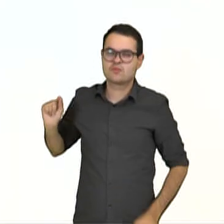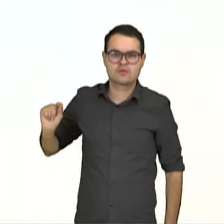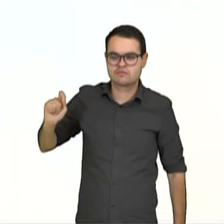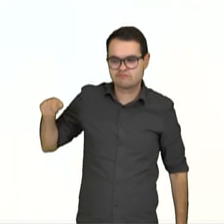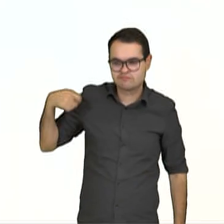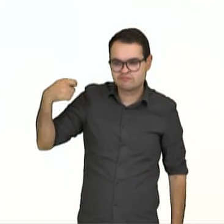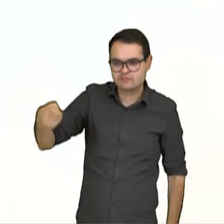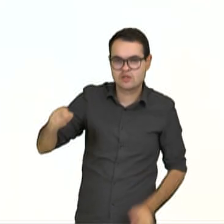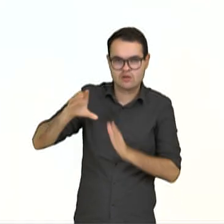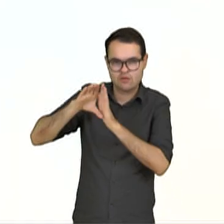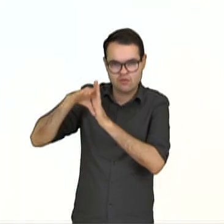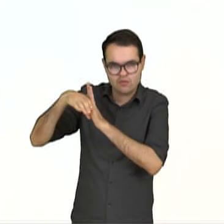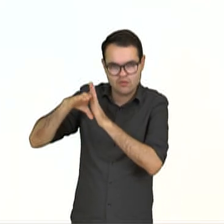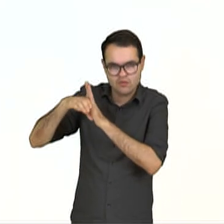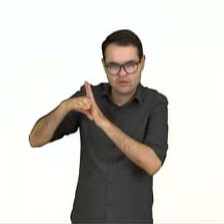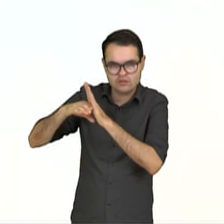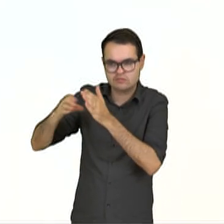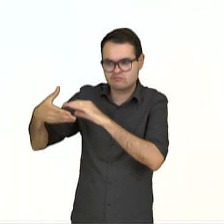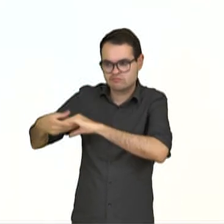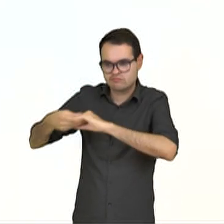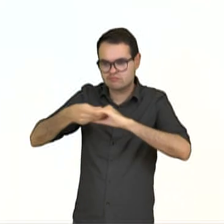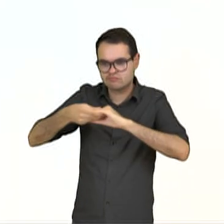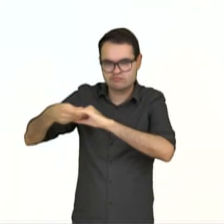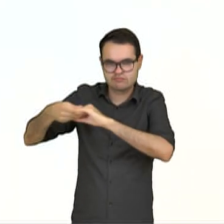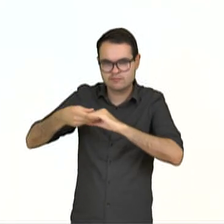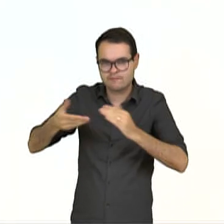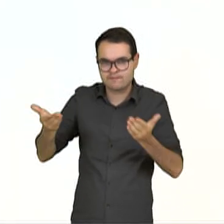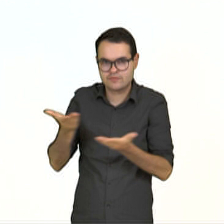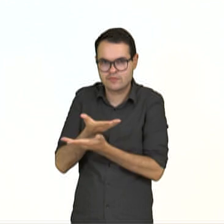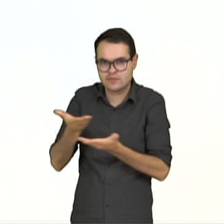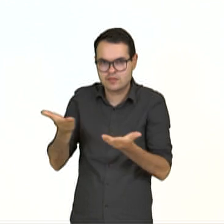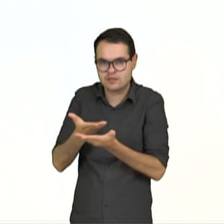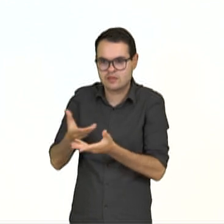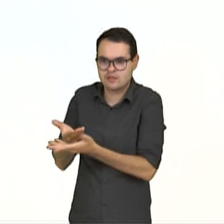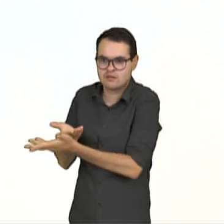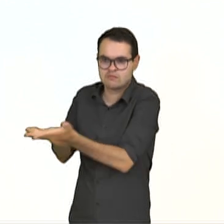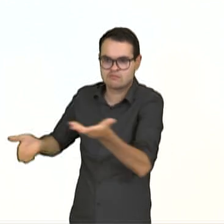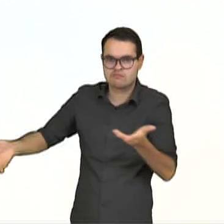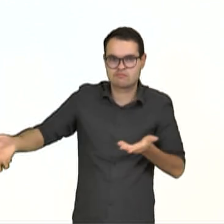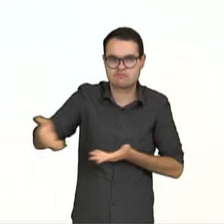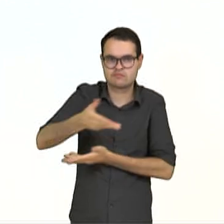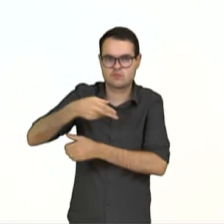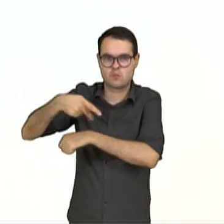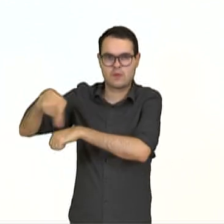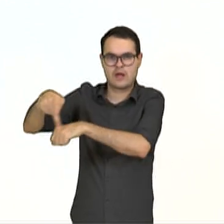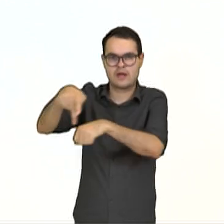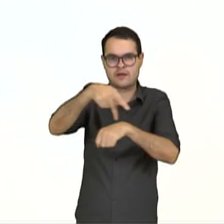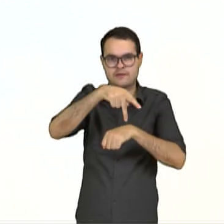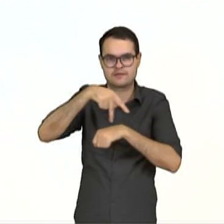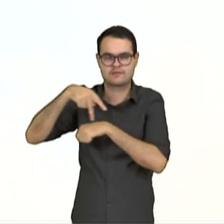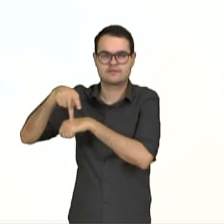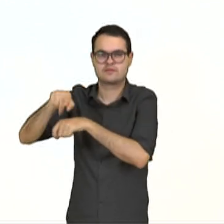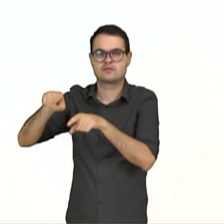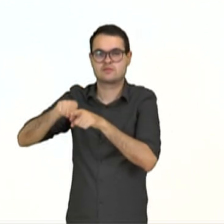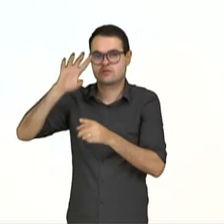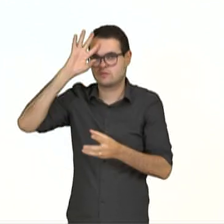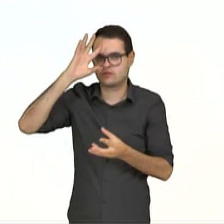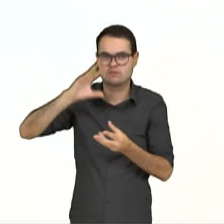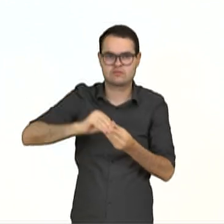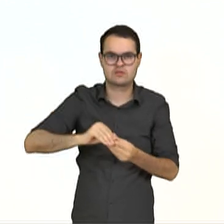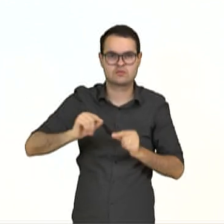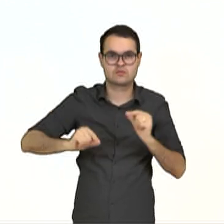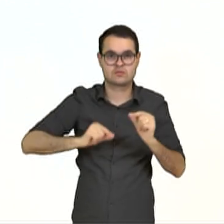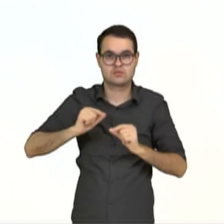os conceitos de acordos bilaterais e multilaterais entre os países e compreendemos os